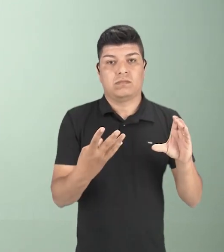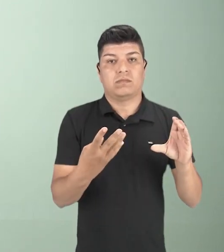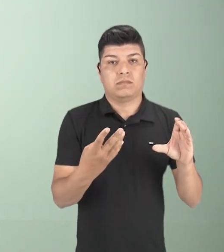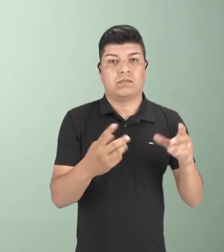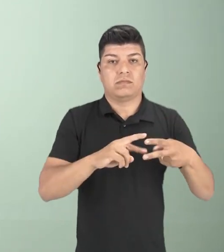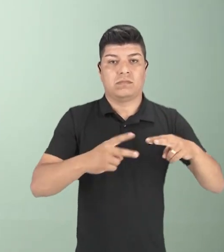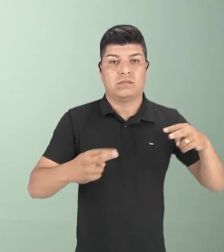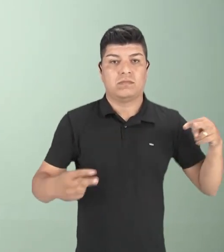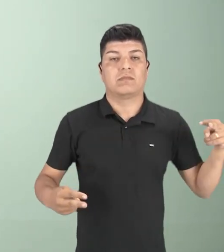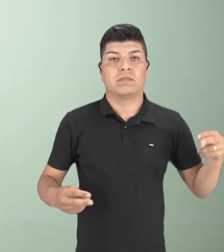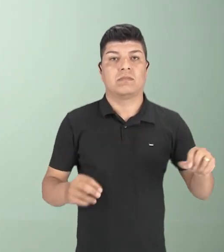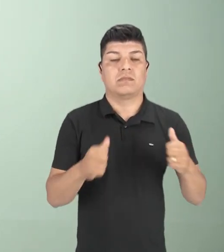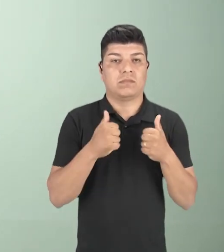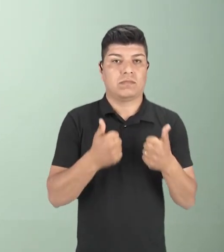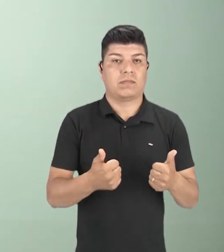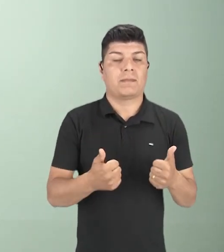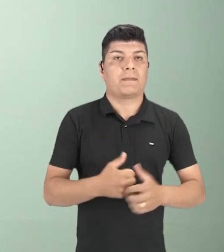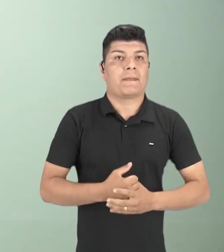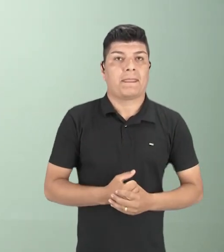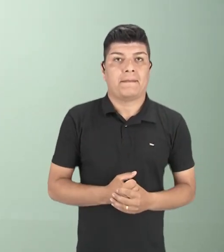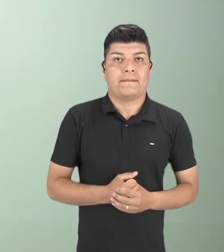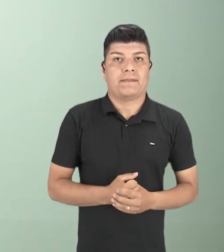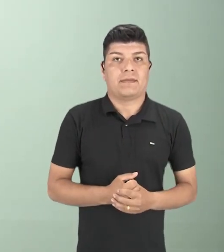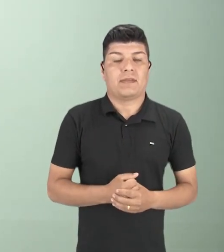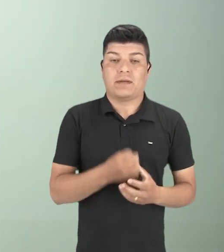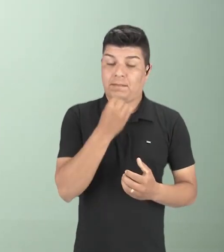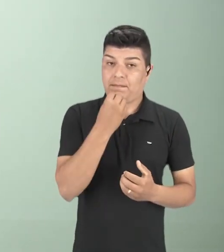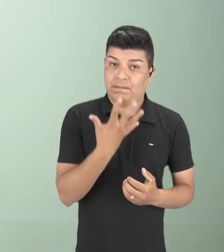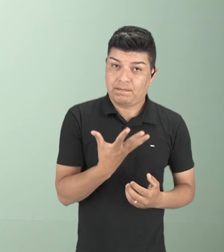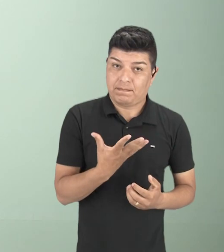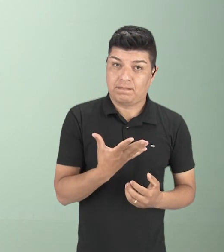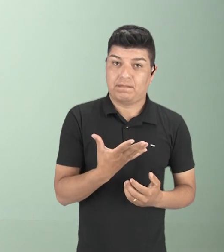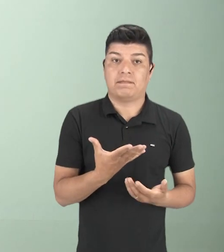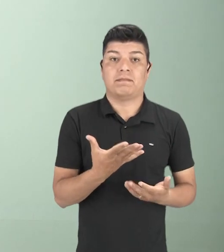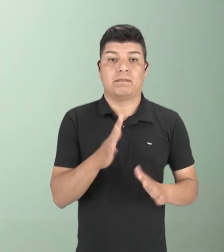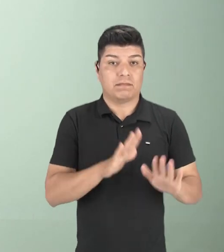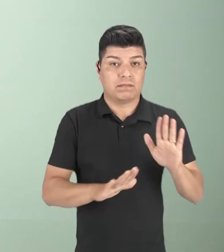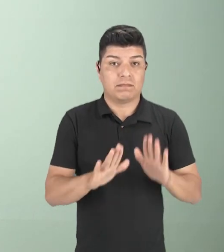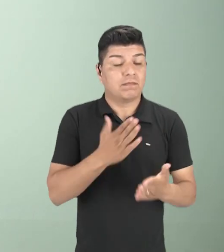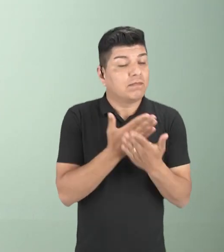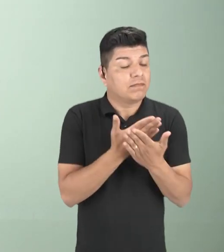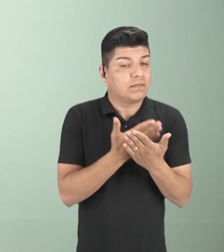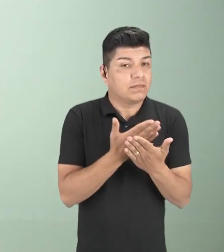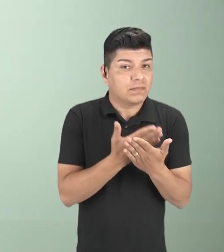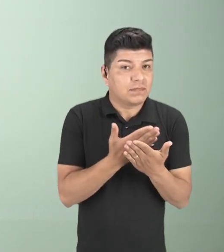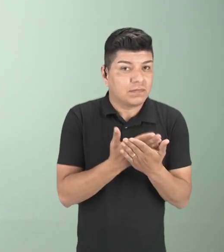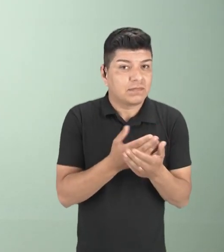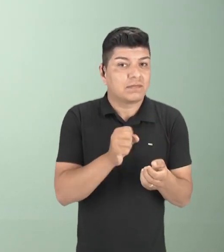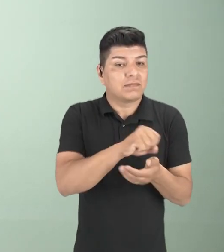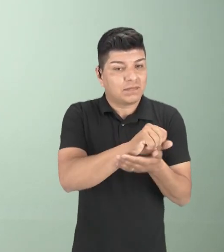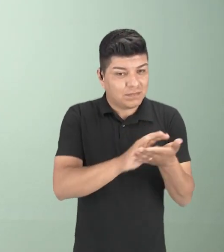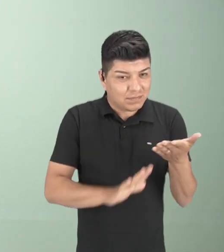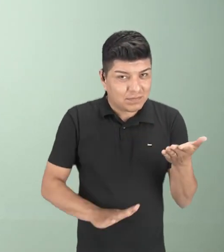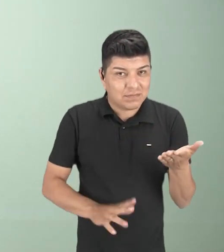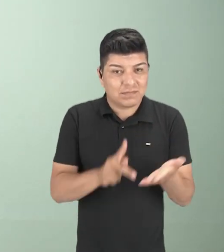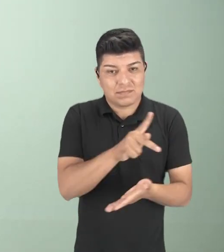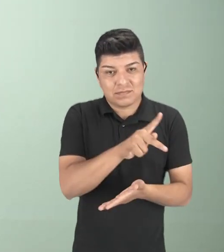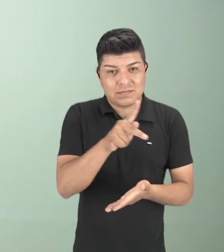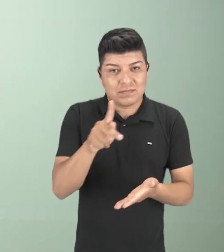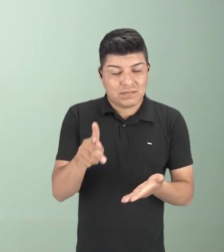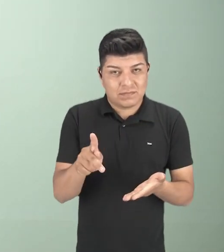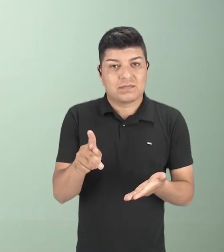genéticas e às expressões gênicas, tudo bem? Fiquem bem, cuidem-se, estudem, né? Façam as atividades que os professores